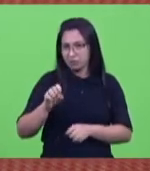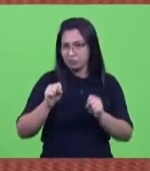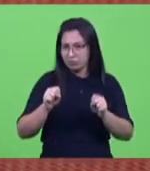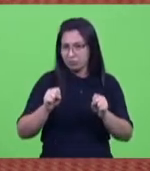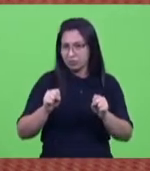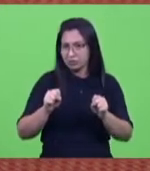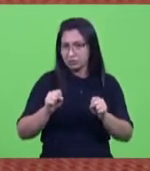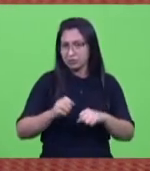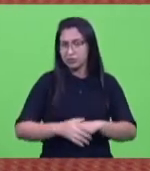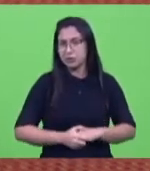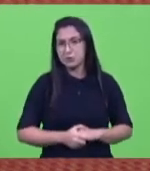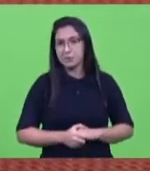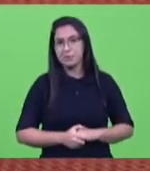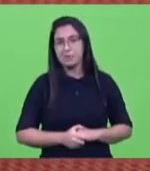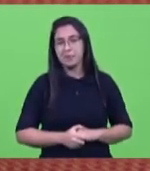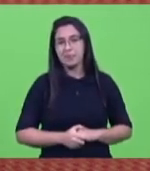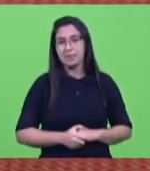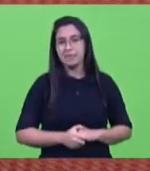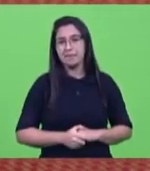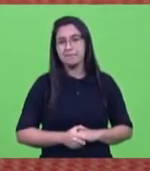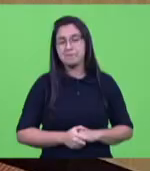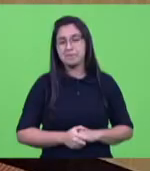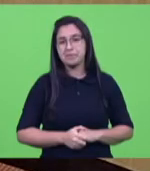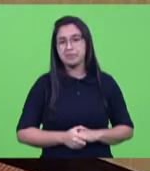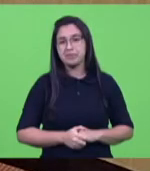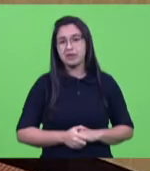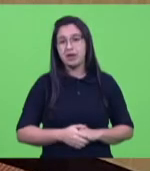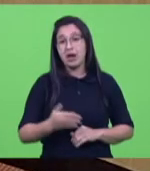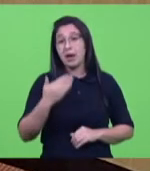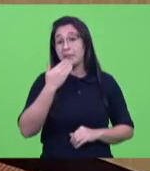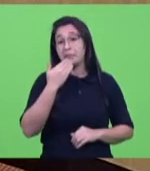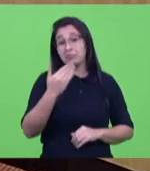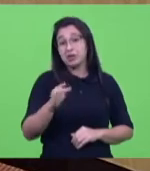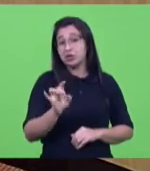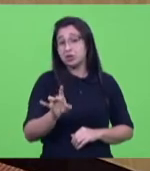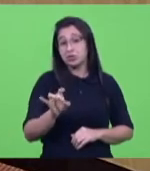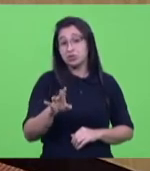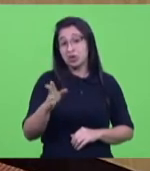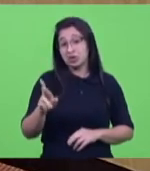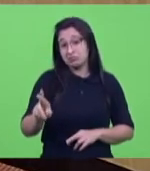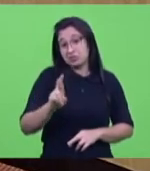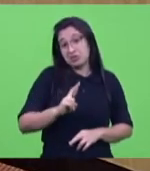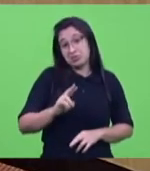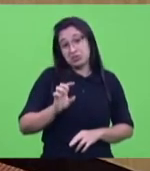Na verdade, é um pedido, ele responde se ele quiser, né? É um requerimento, né?